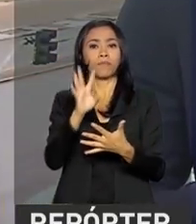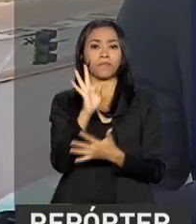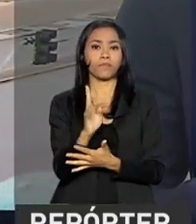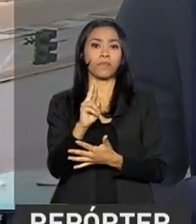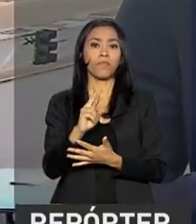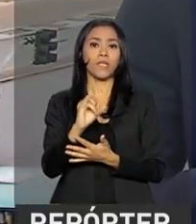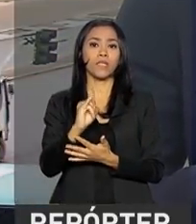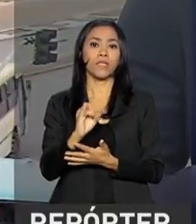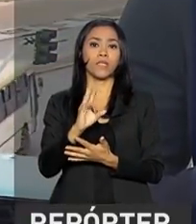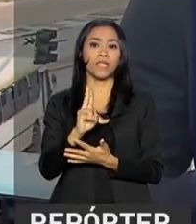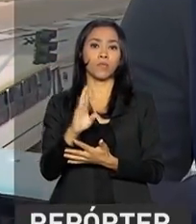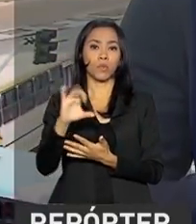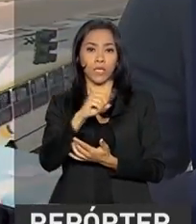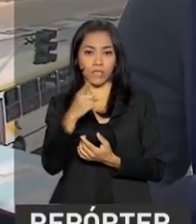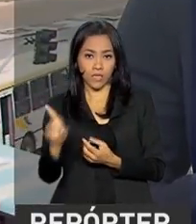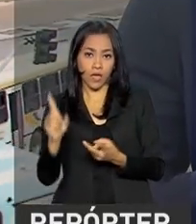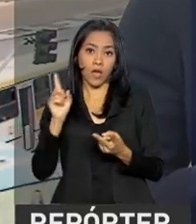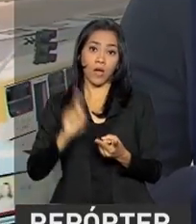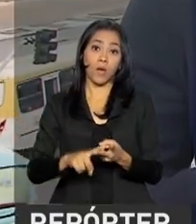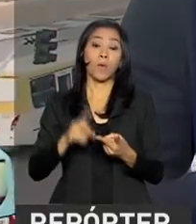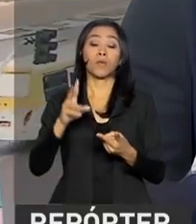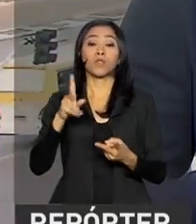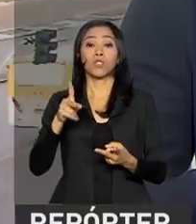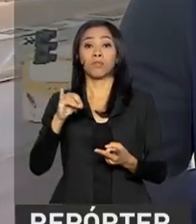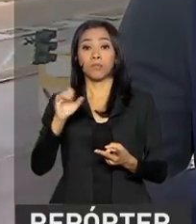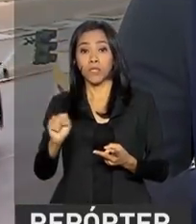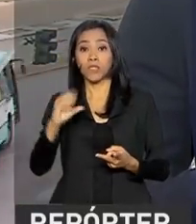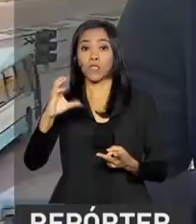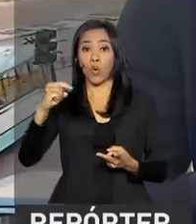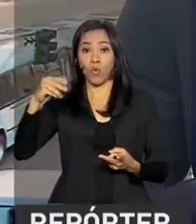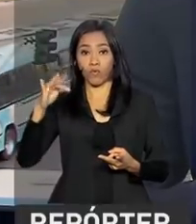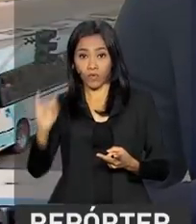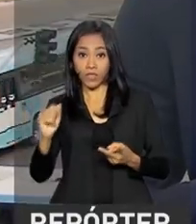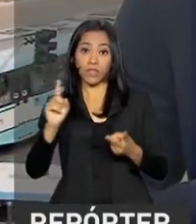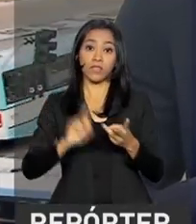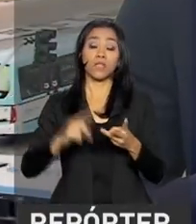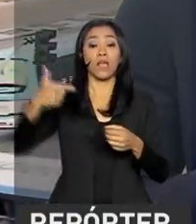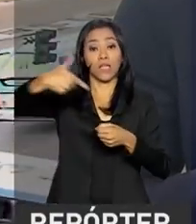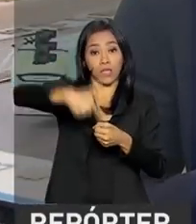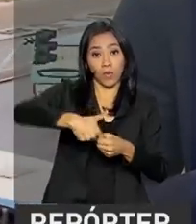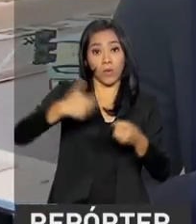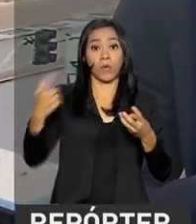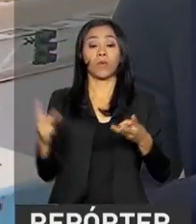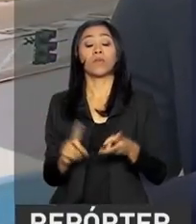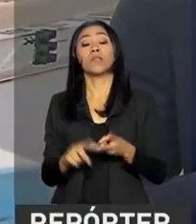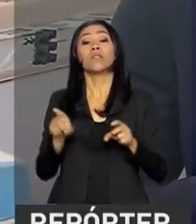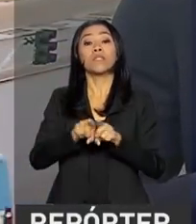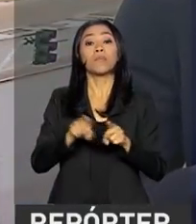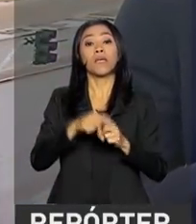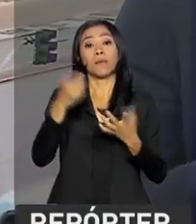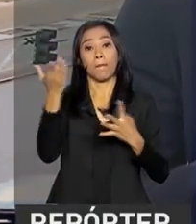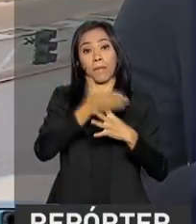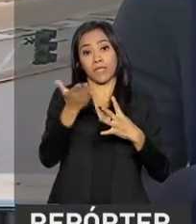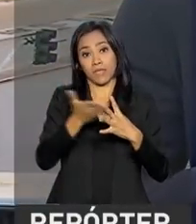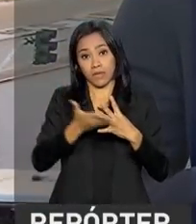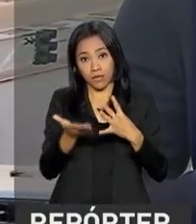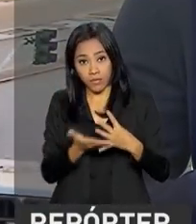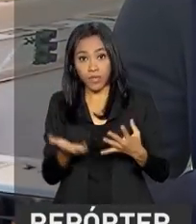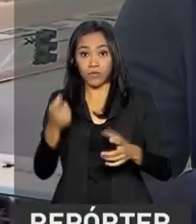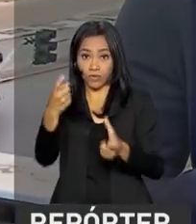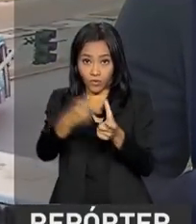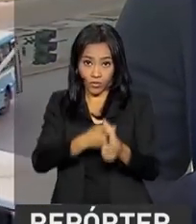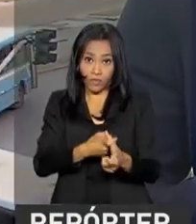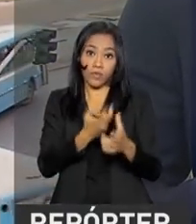pis cofins sobre a gasolina diesel e etanol a extensão do benefício de parcelamento de dívidas tributárias com a união